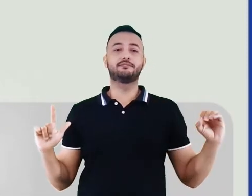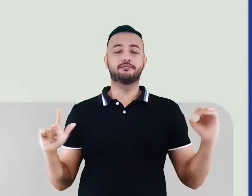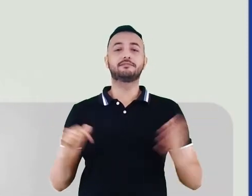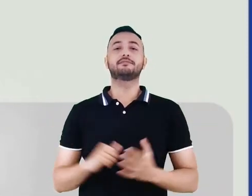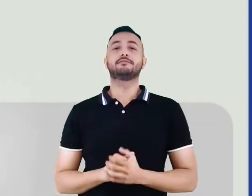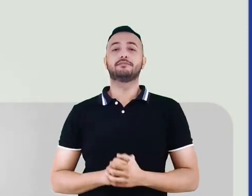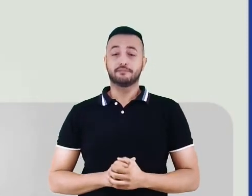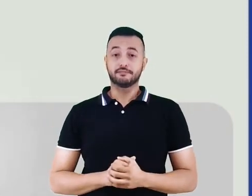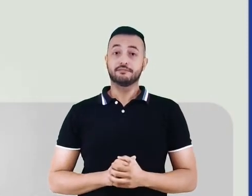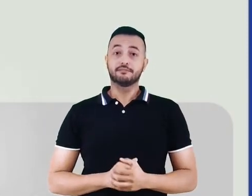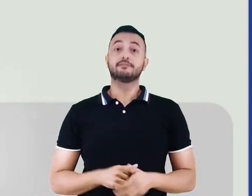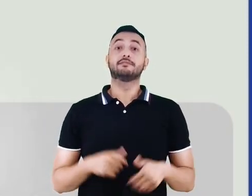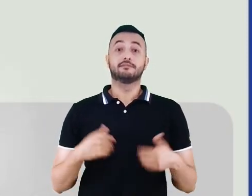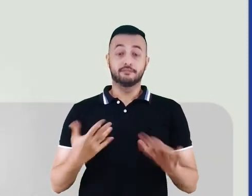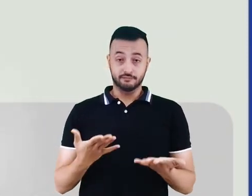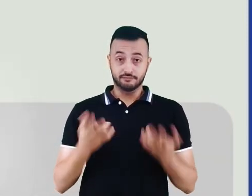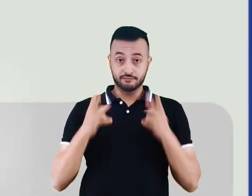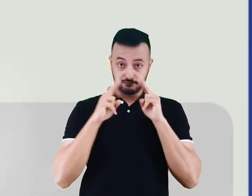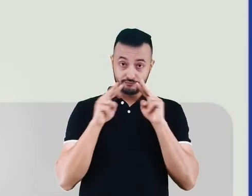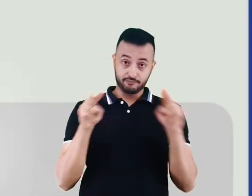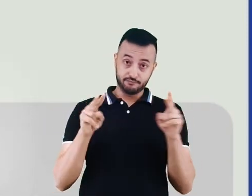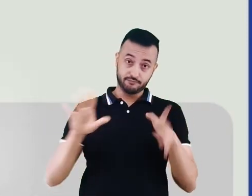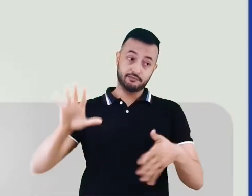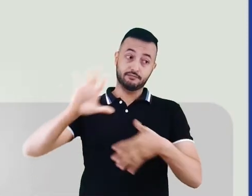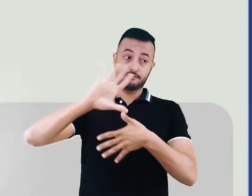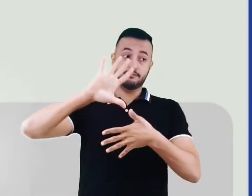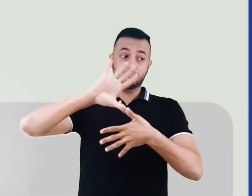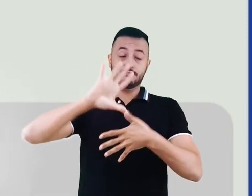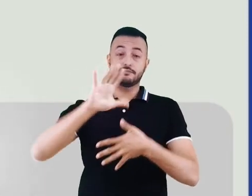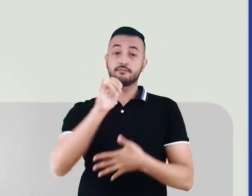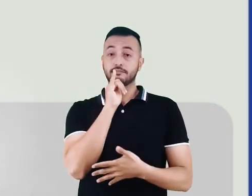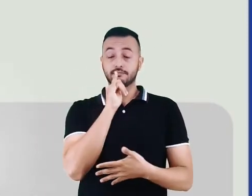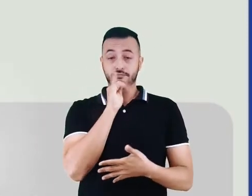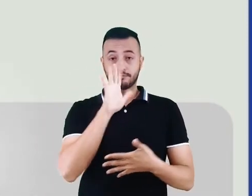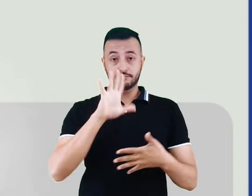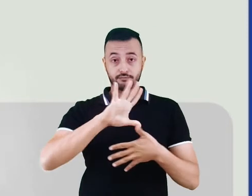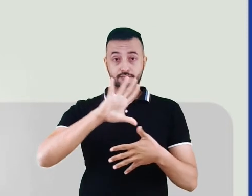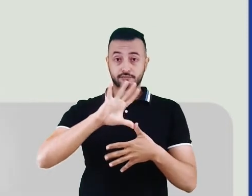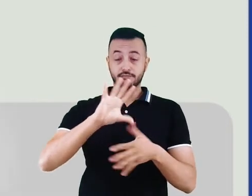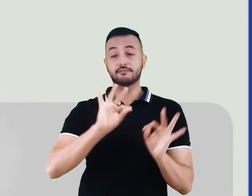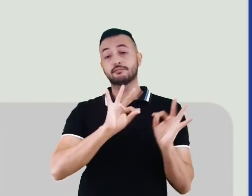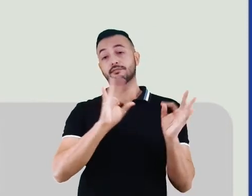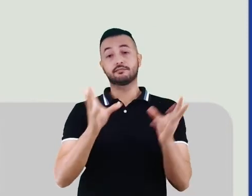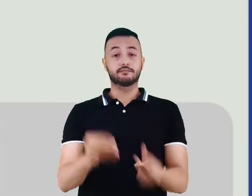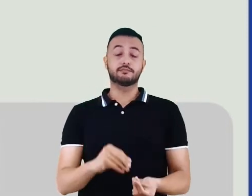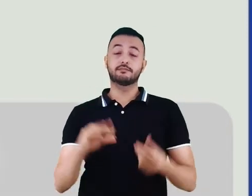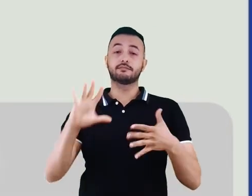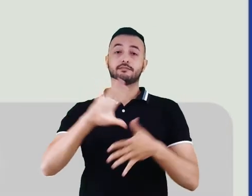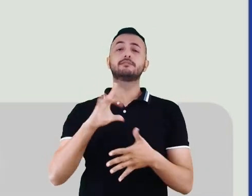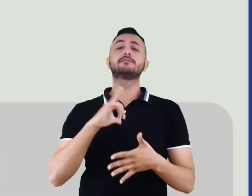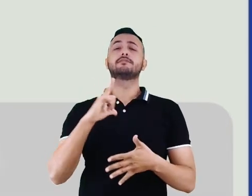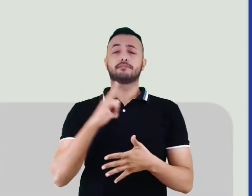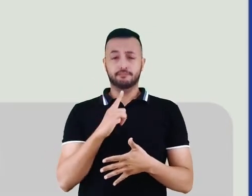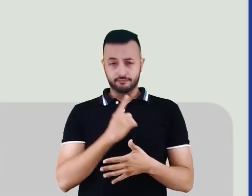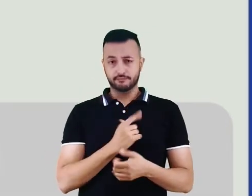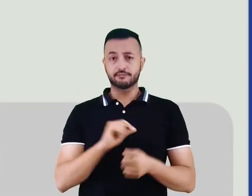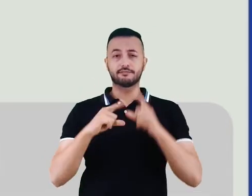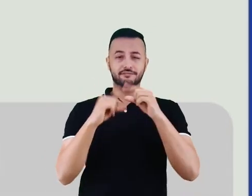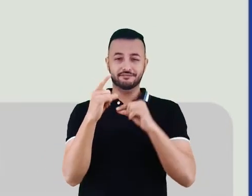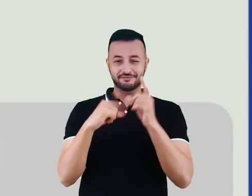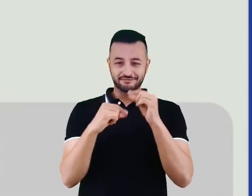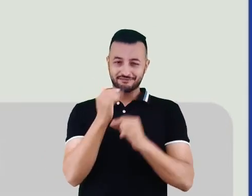oeste. Então, quando você vai olhar um mapa, por exemplo, geralmente em todos os mapas você tem a Rosa dos Ventos, que